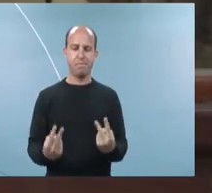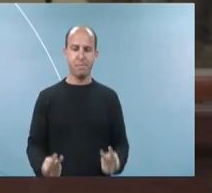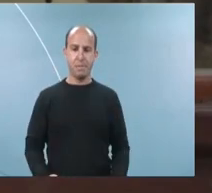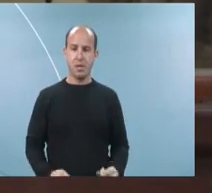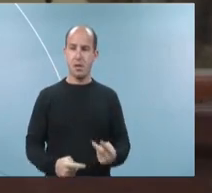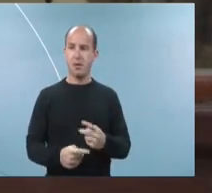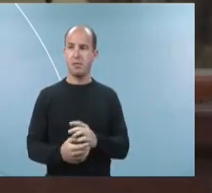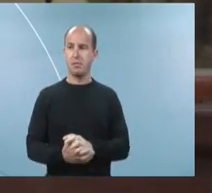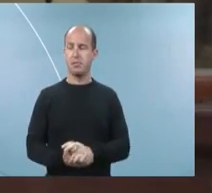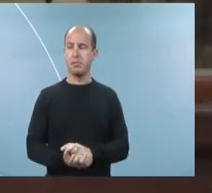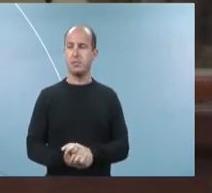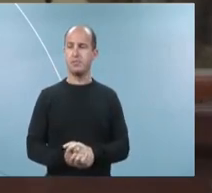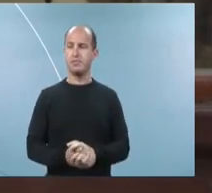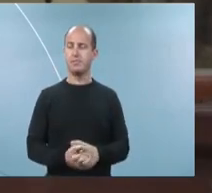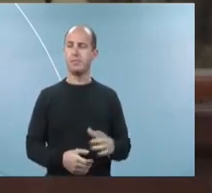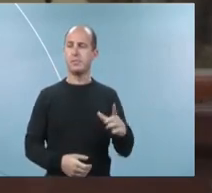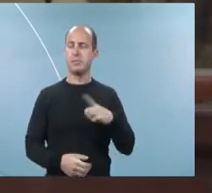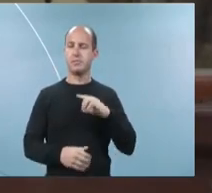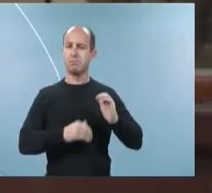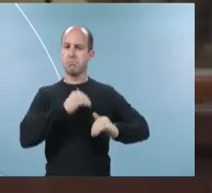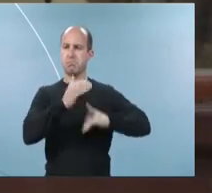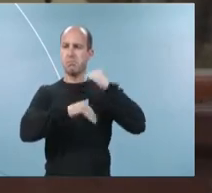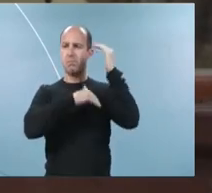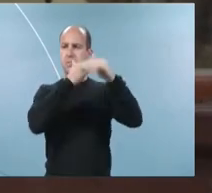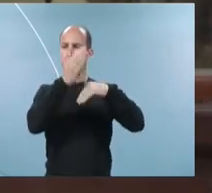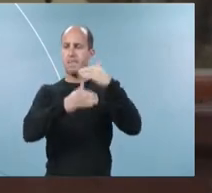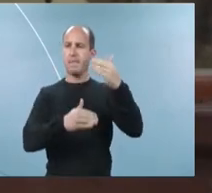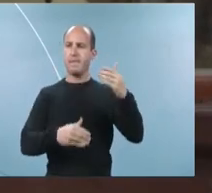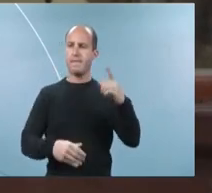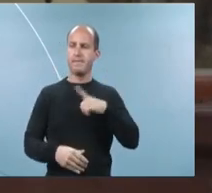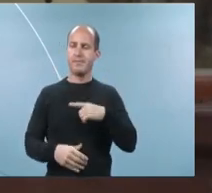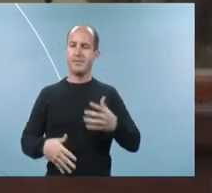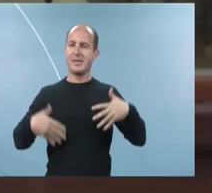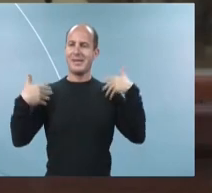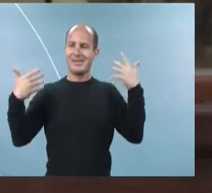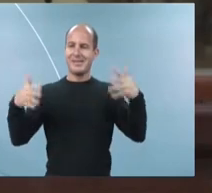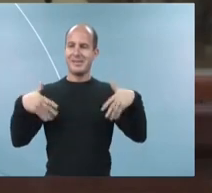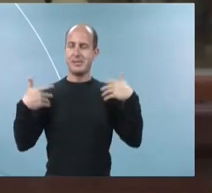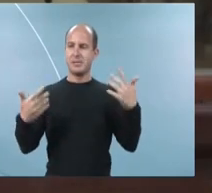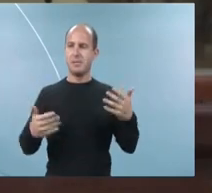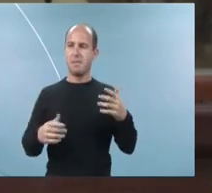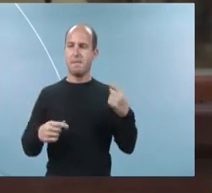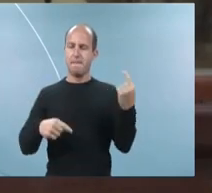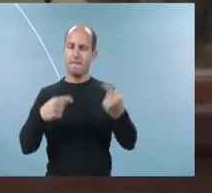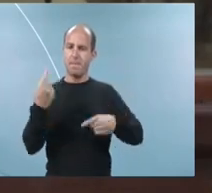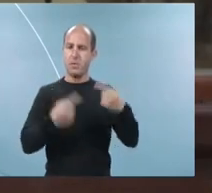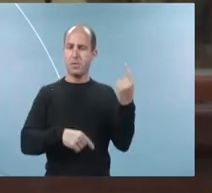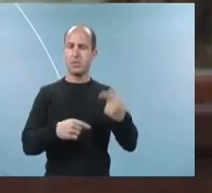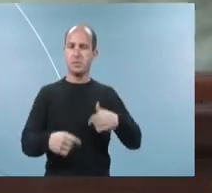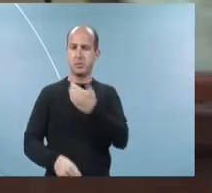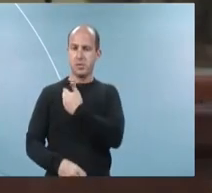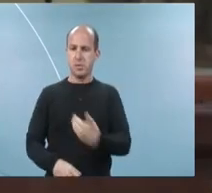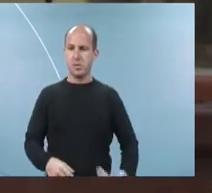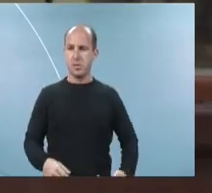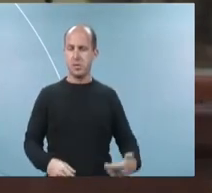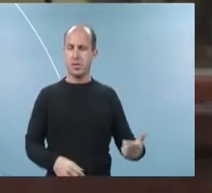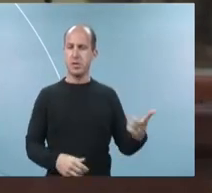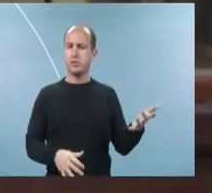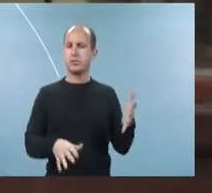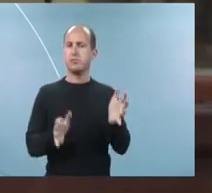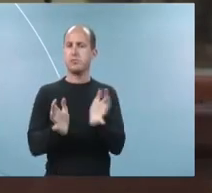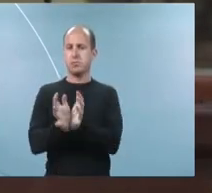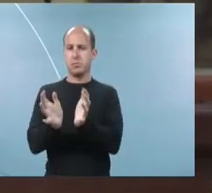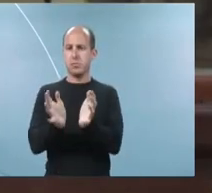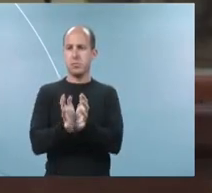Contudo, houve grande avanço que nos traz muita alegria. Políticas públicas voltadas a essa